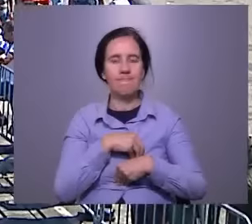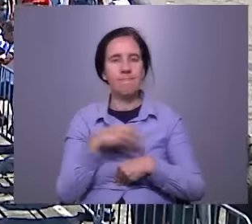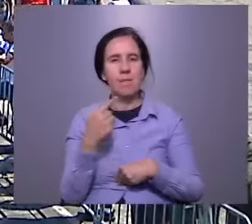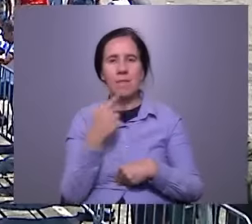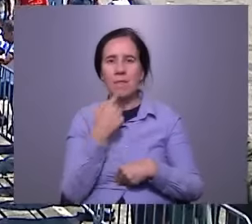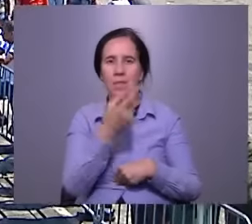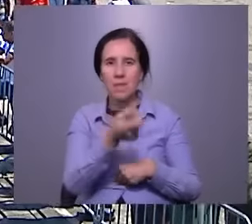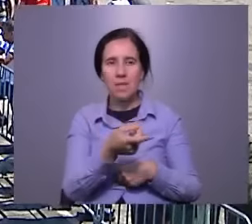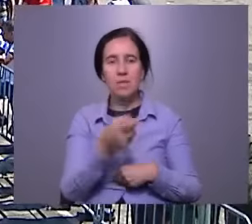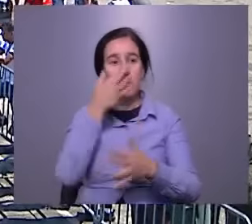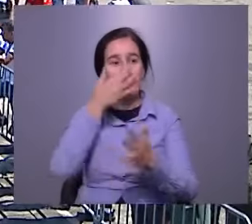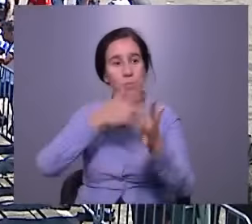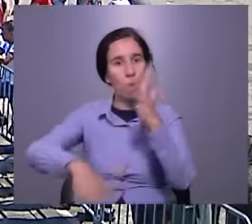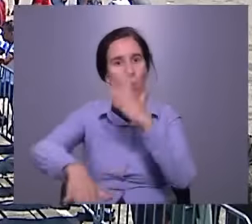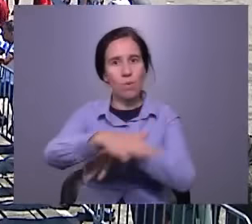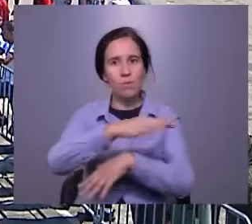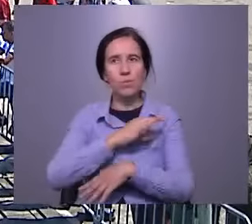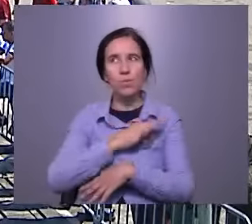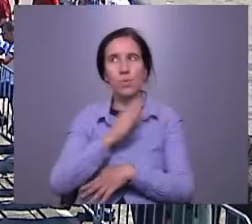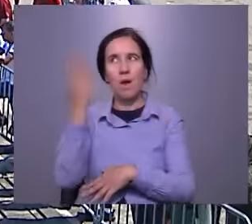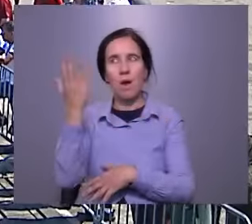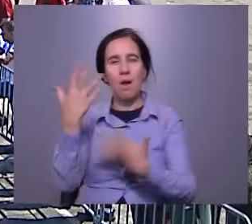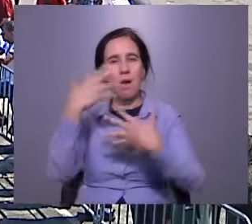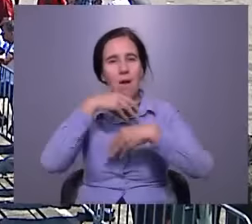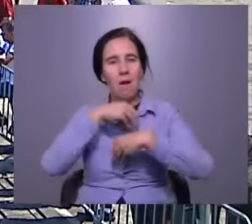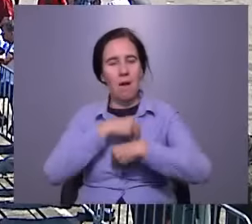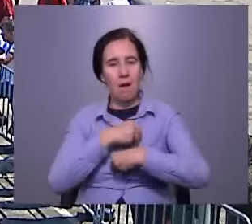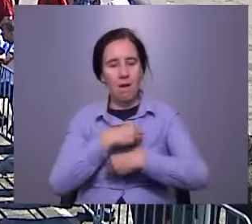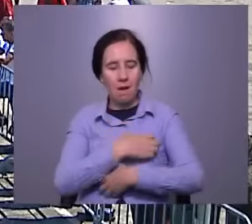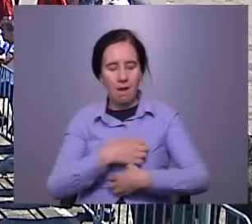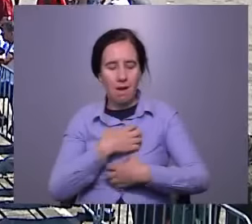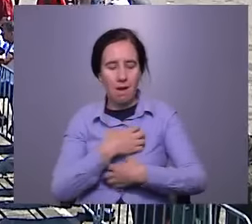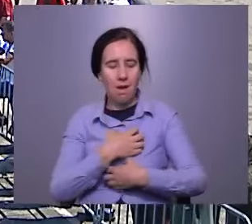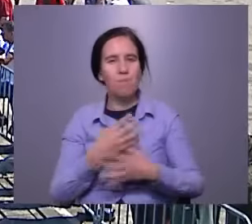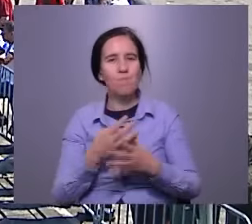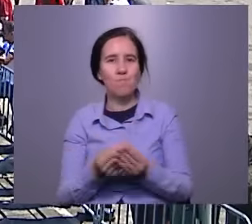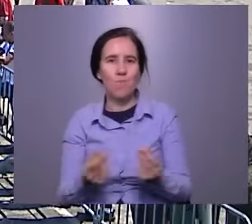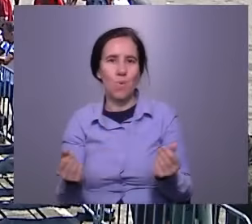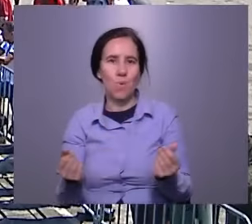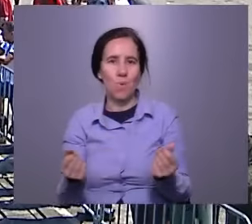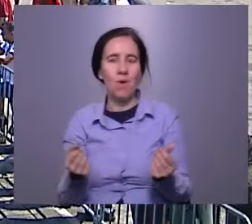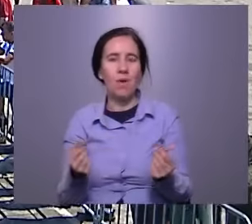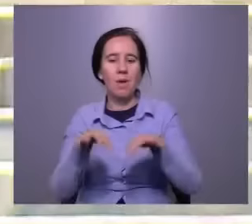Irmãos e irmãs, ao tomarmos parte na mesa da palavra,